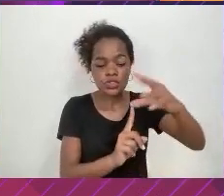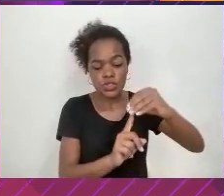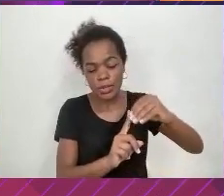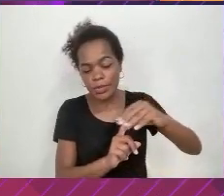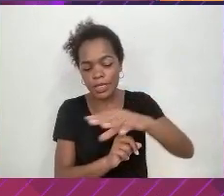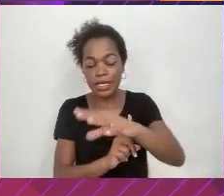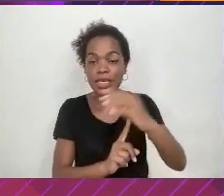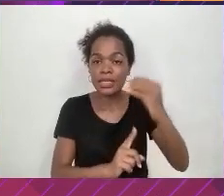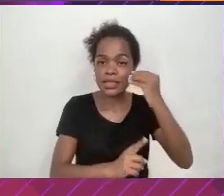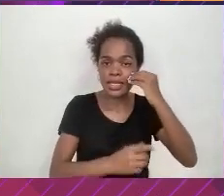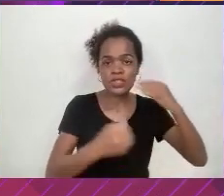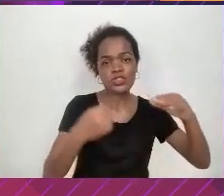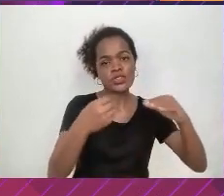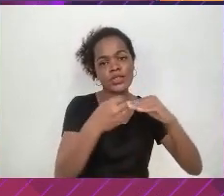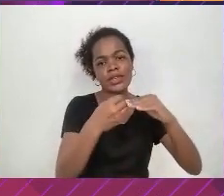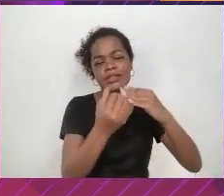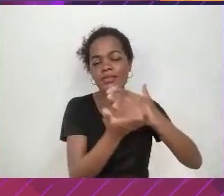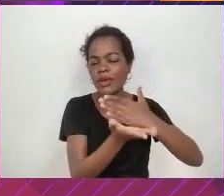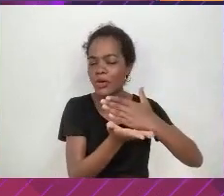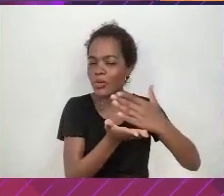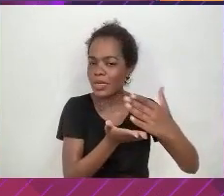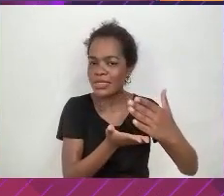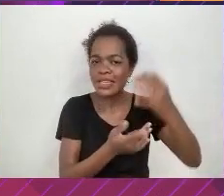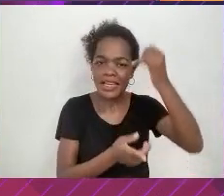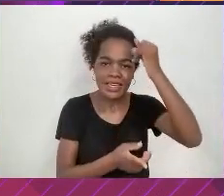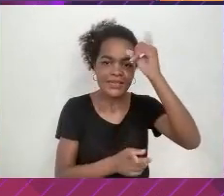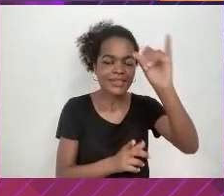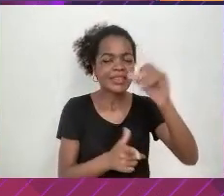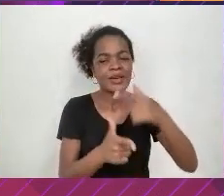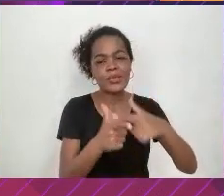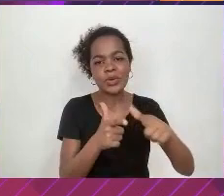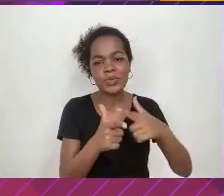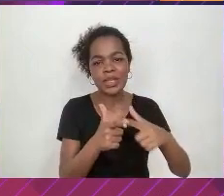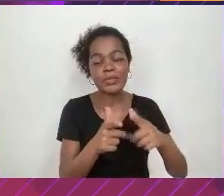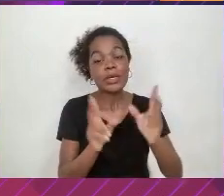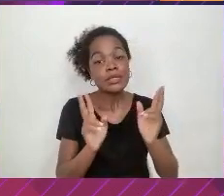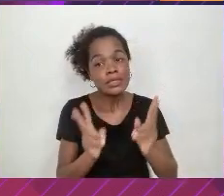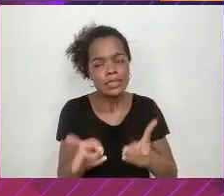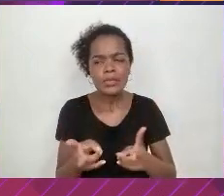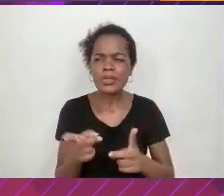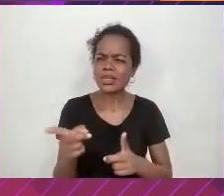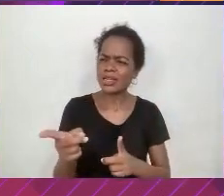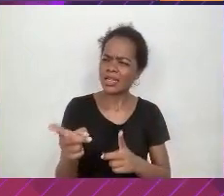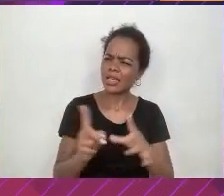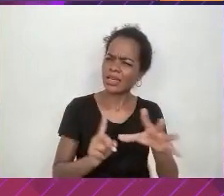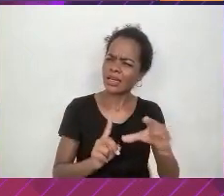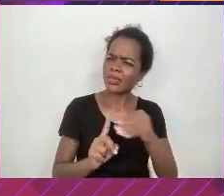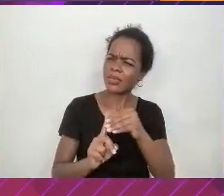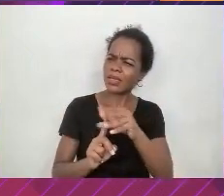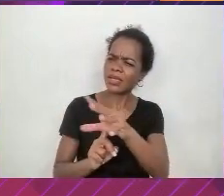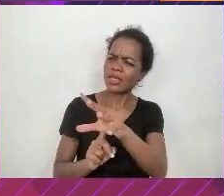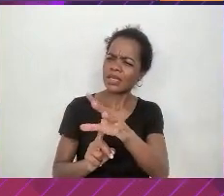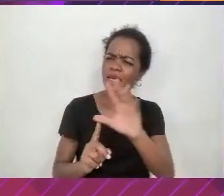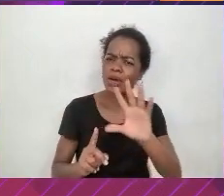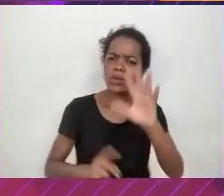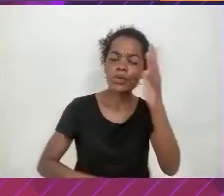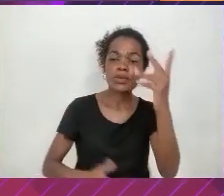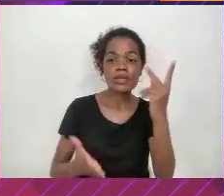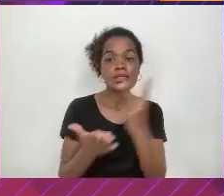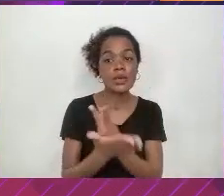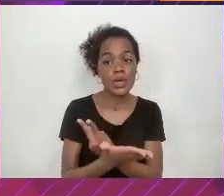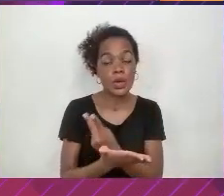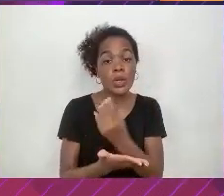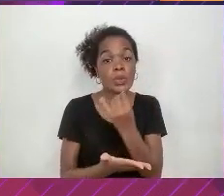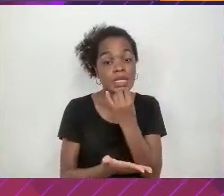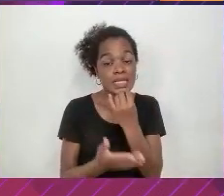esse problema lá no começo. Sempre quando a gente acha um erro na API, que é os testes que são a maioria